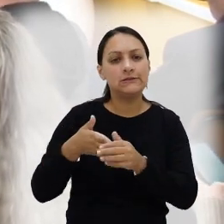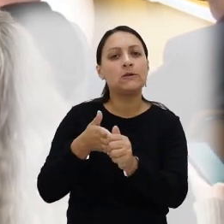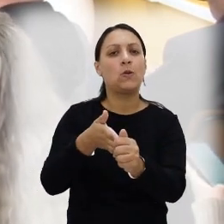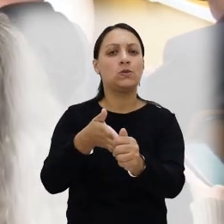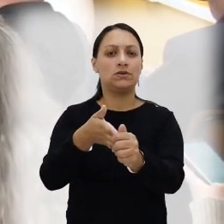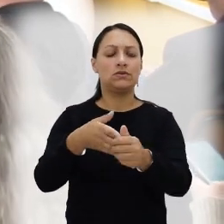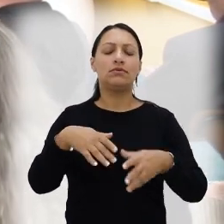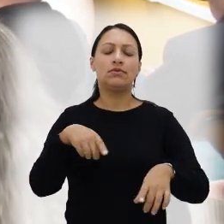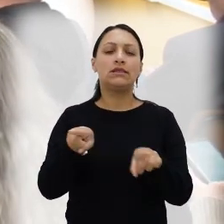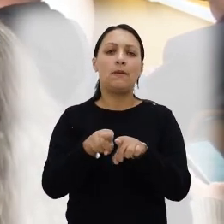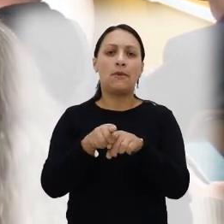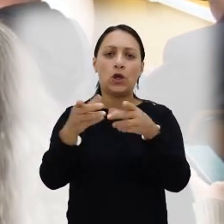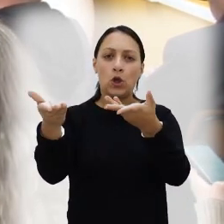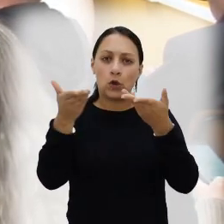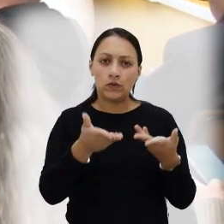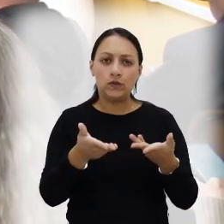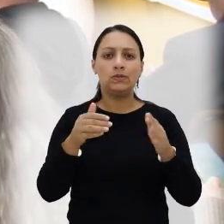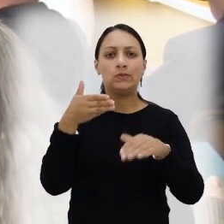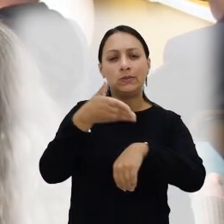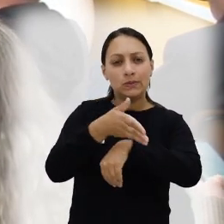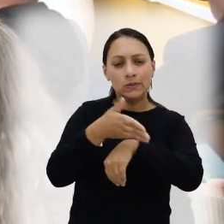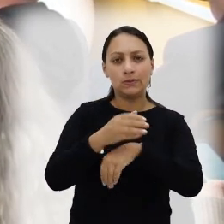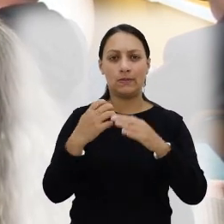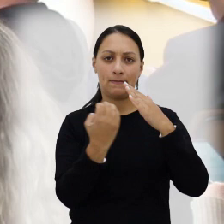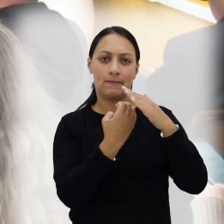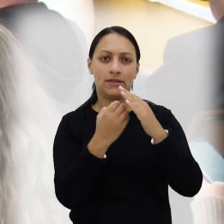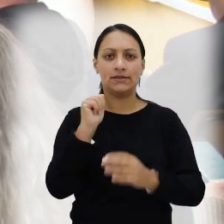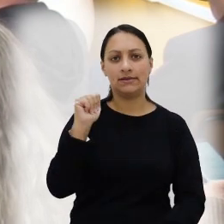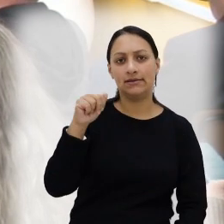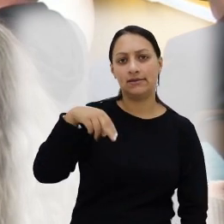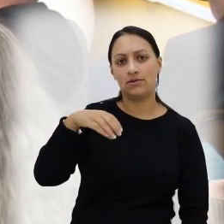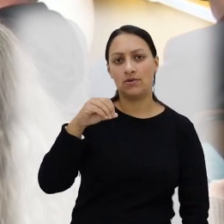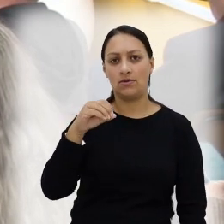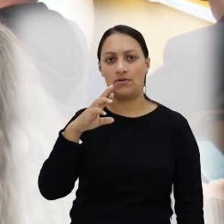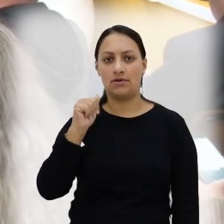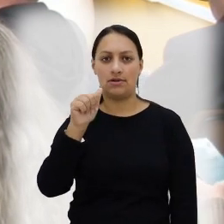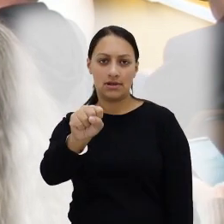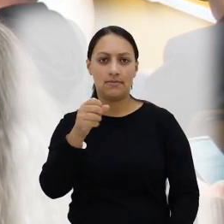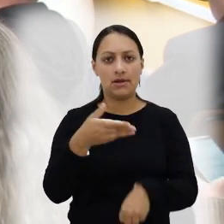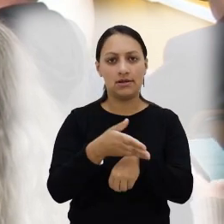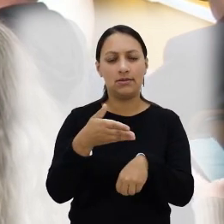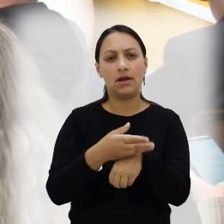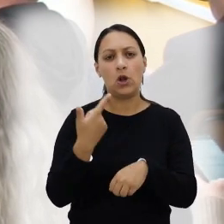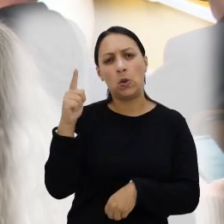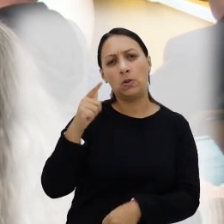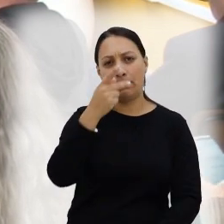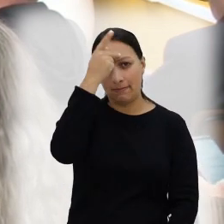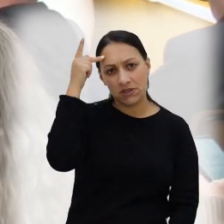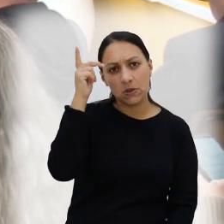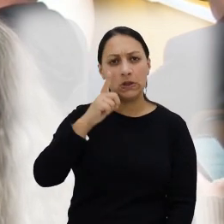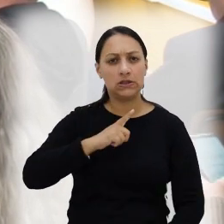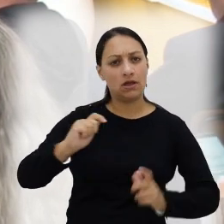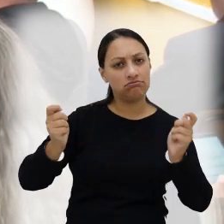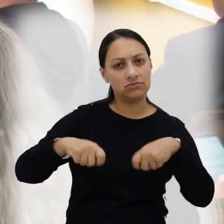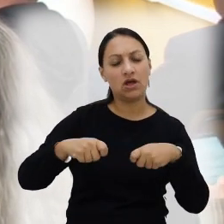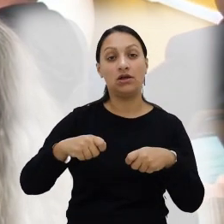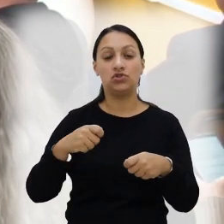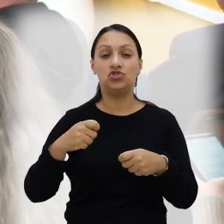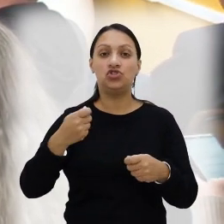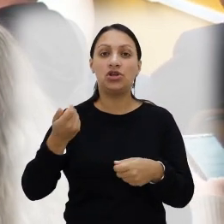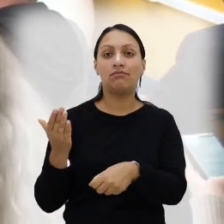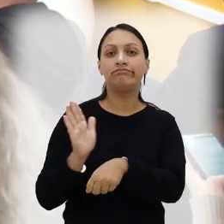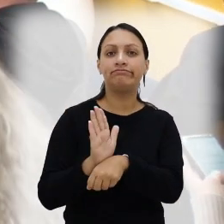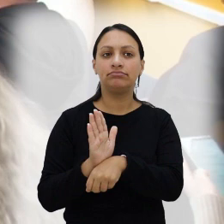convida participantes das âncoras para nos ajudarem nesse momento aí e outras pessoas que tenham condições de contribuir com o objetivo